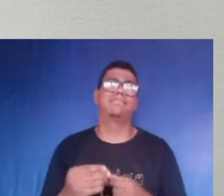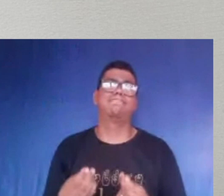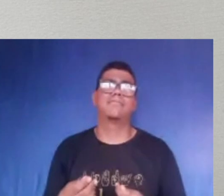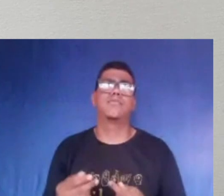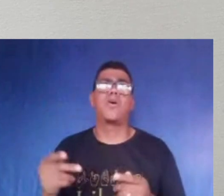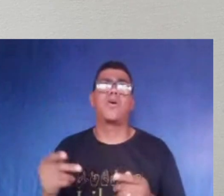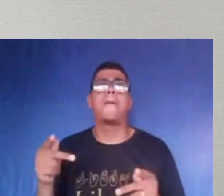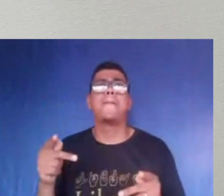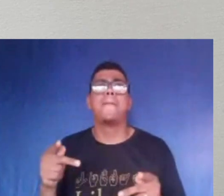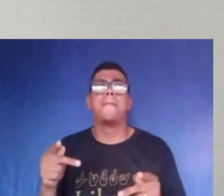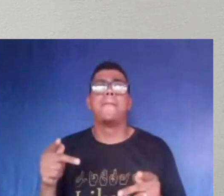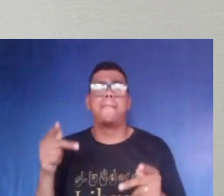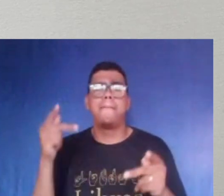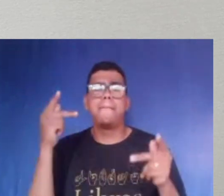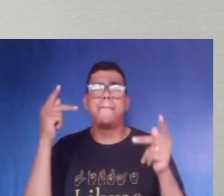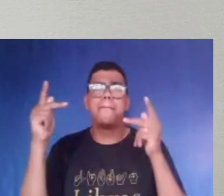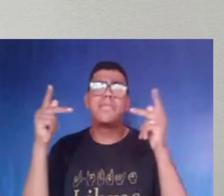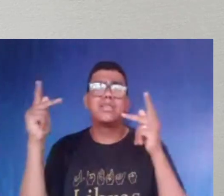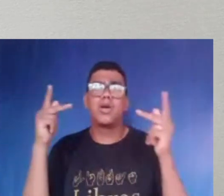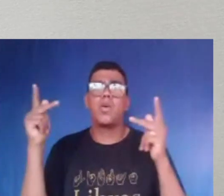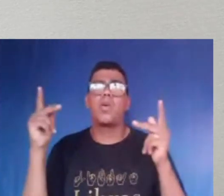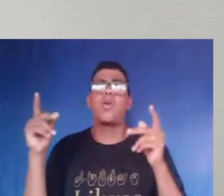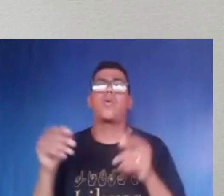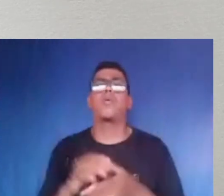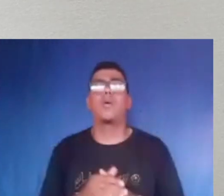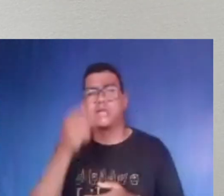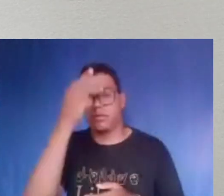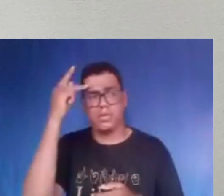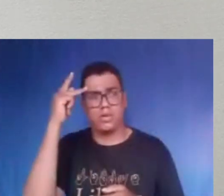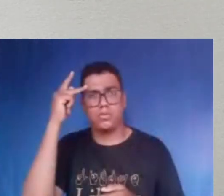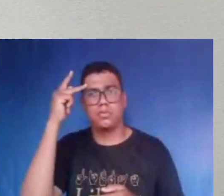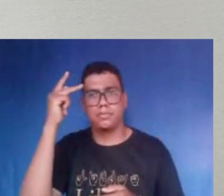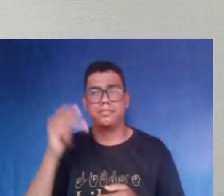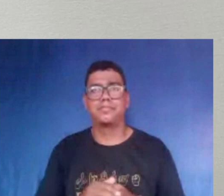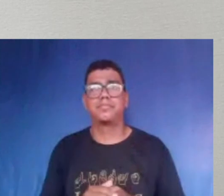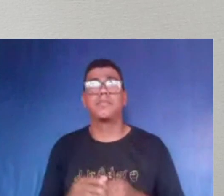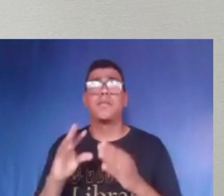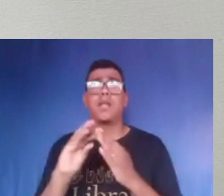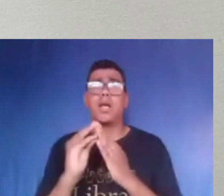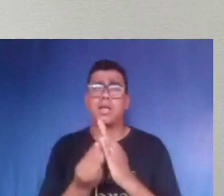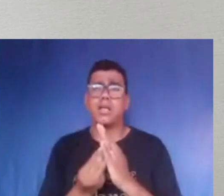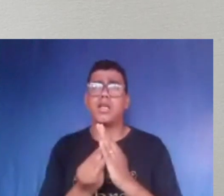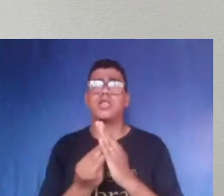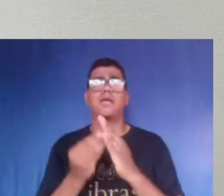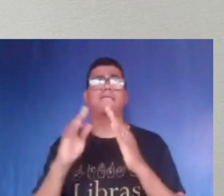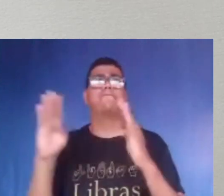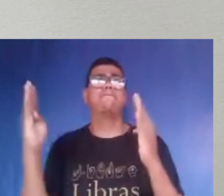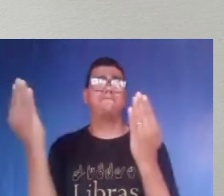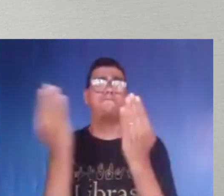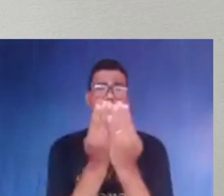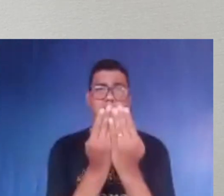serviço essencial. Não são os nossos templos que são um serviço essencial, não é o culto presencial que é um serviço essencial, é a